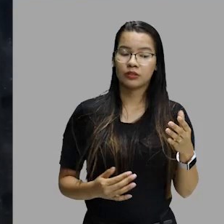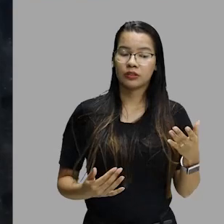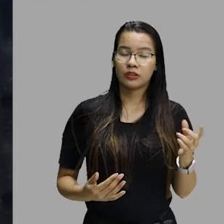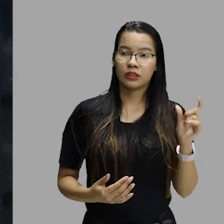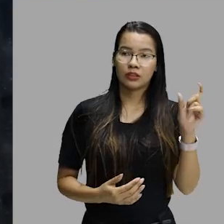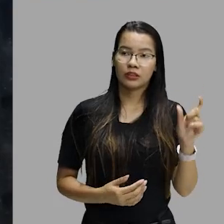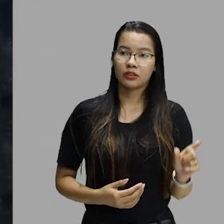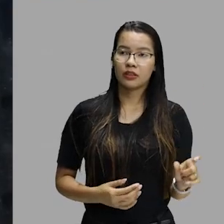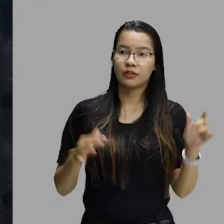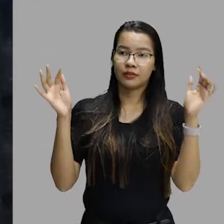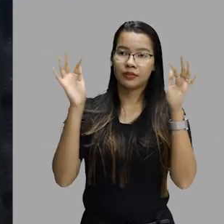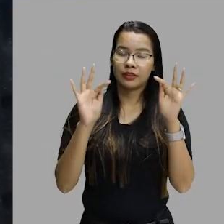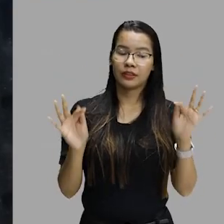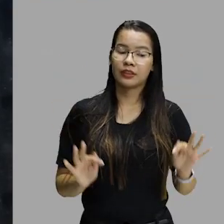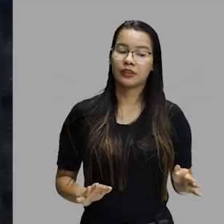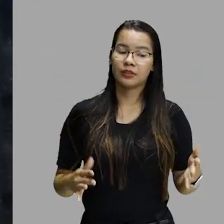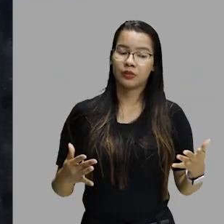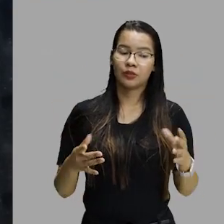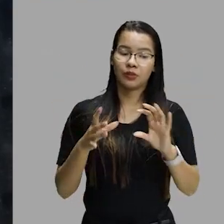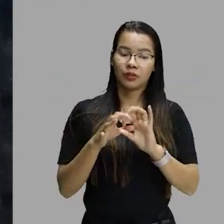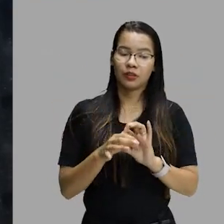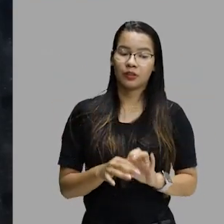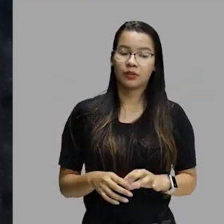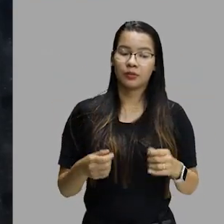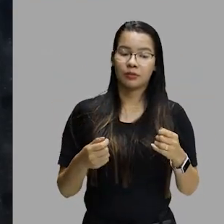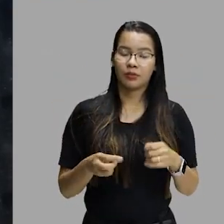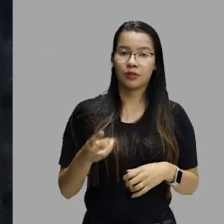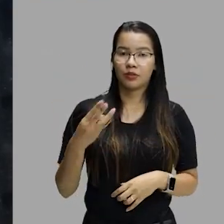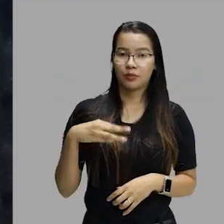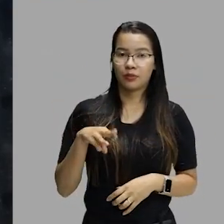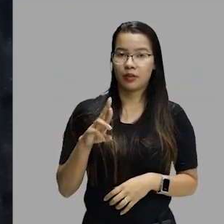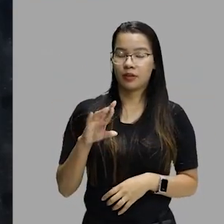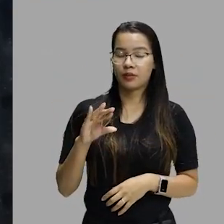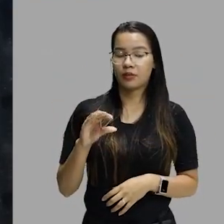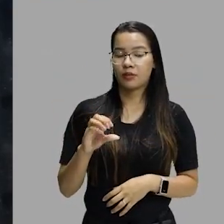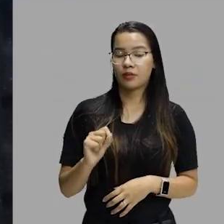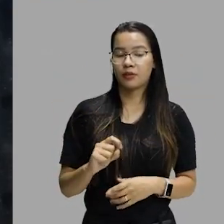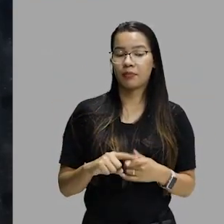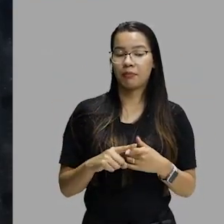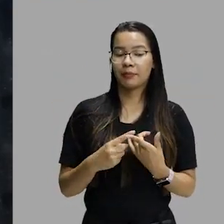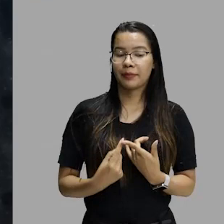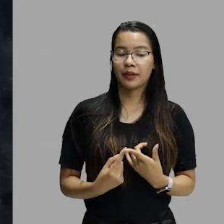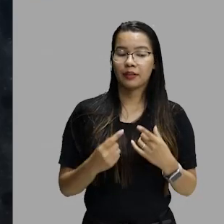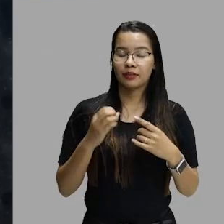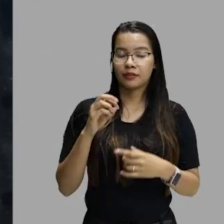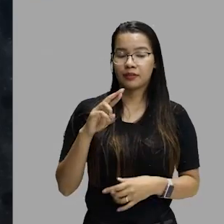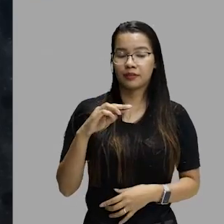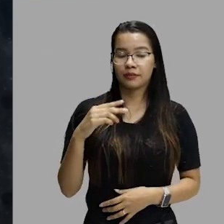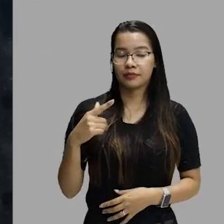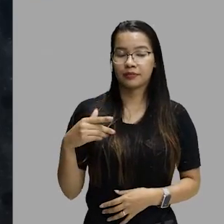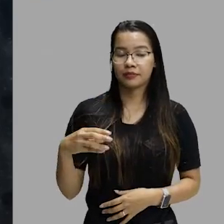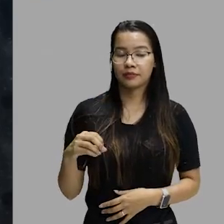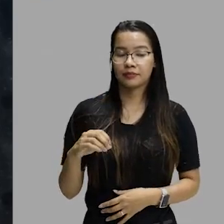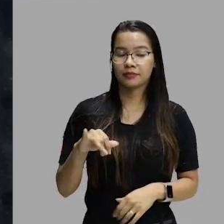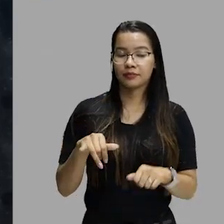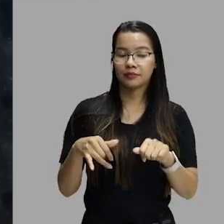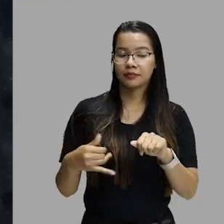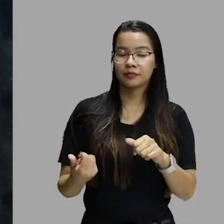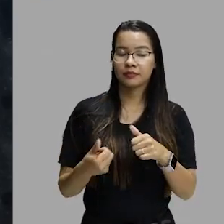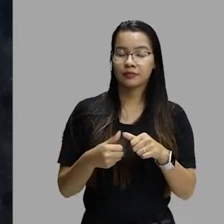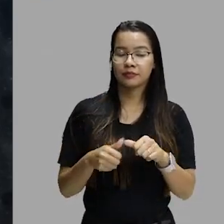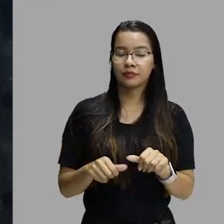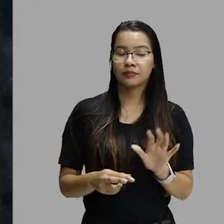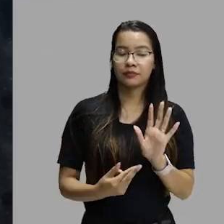Ele está feliz. Nesse contexto pode ser o Marcos. Só que aí, nessa oração, o sujeito está representado